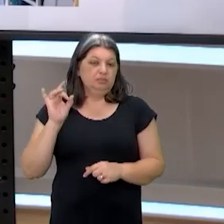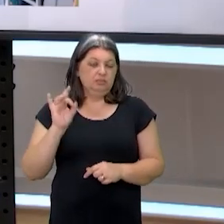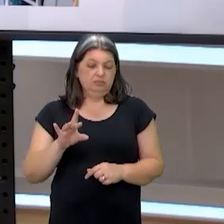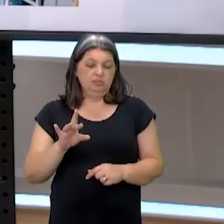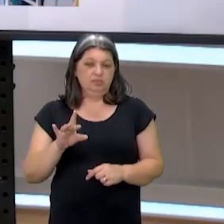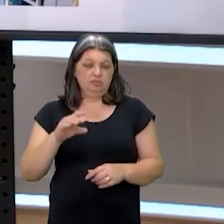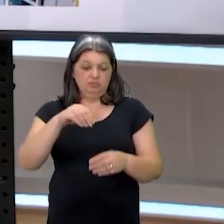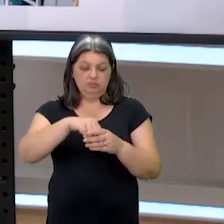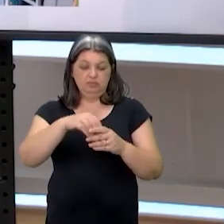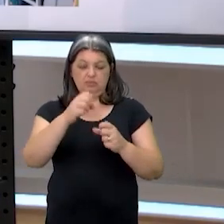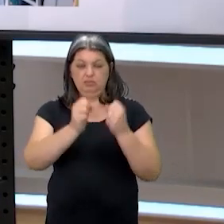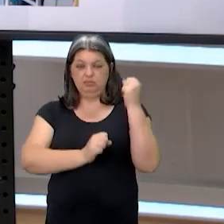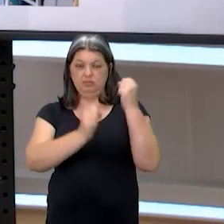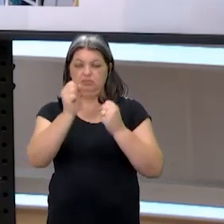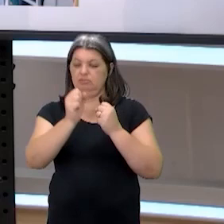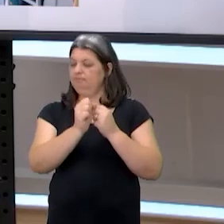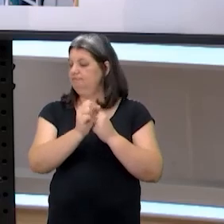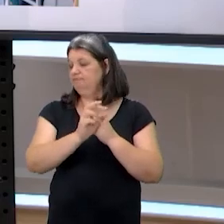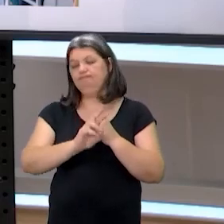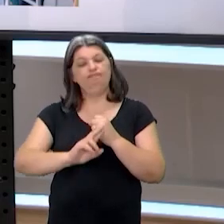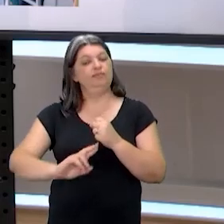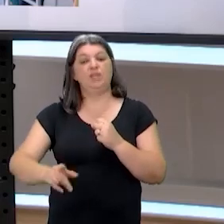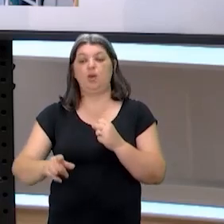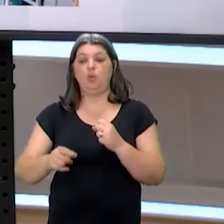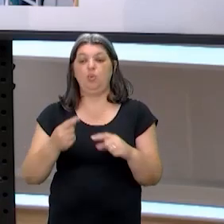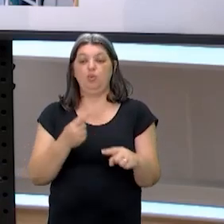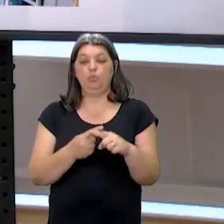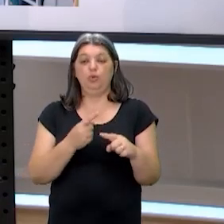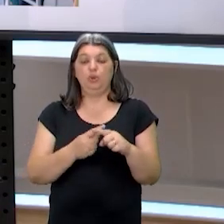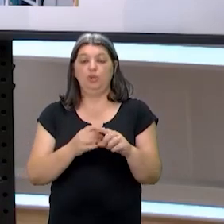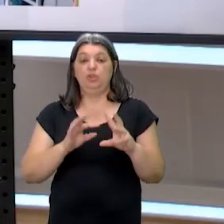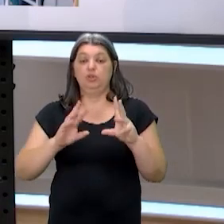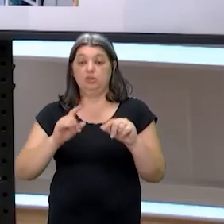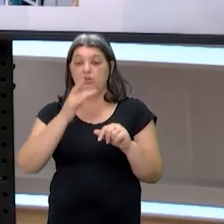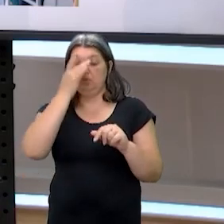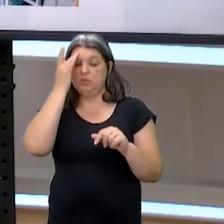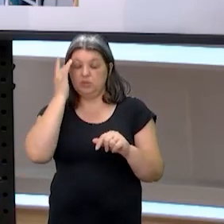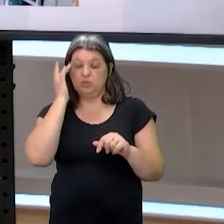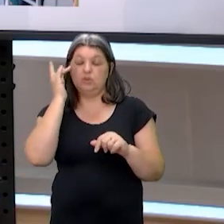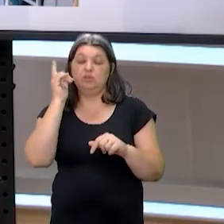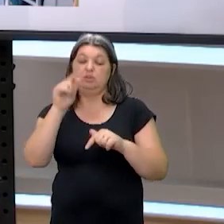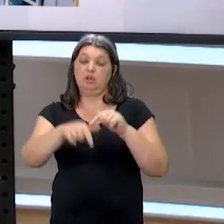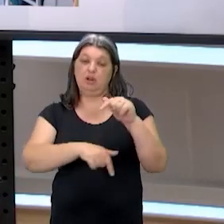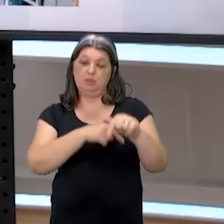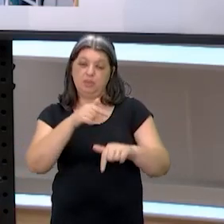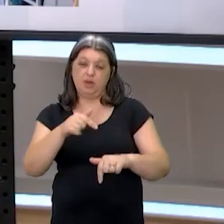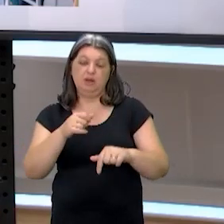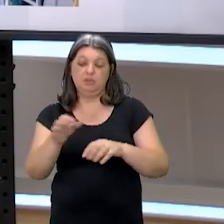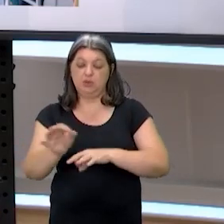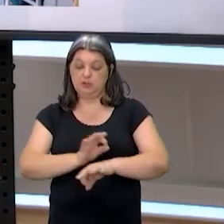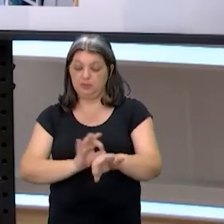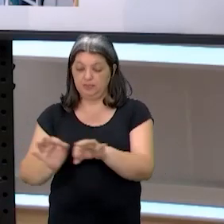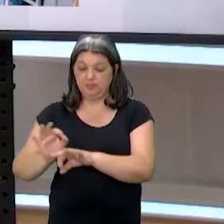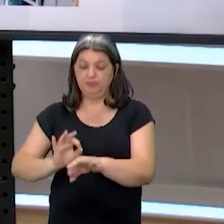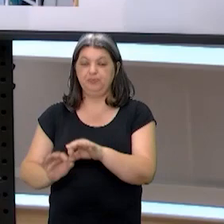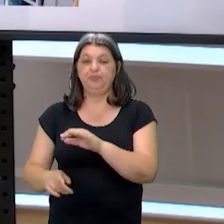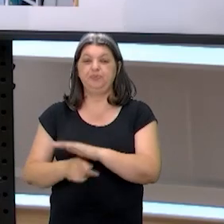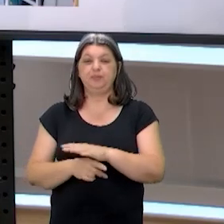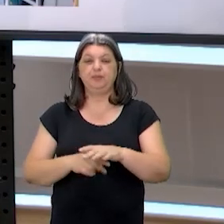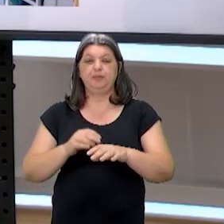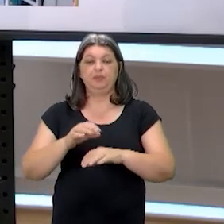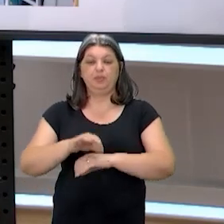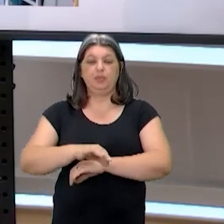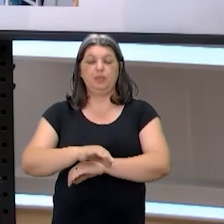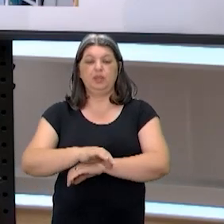apenas na fábrica, não! Todo o mundo produtivo, ele acabou sendo organizado pelas engenharias